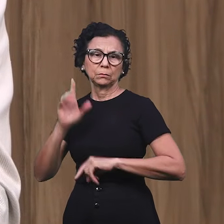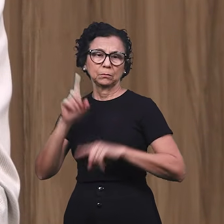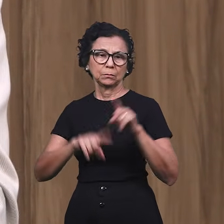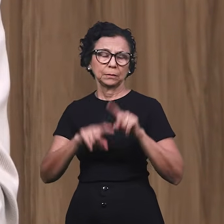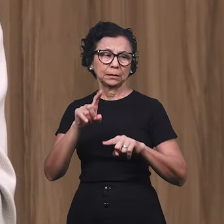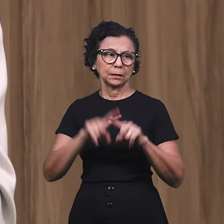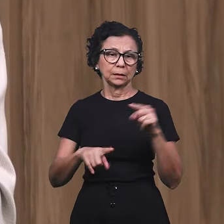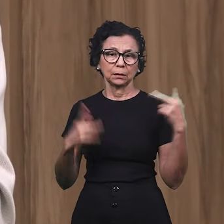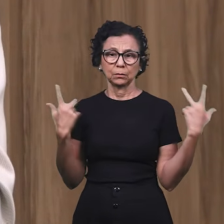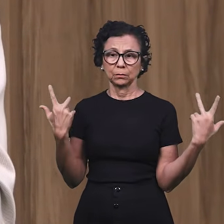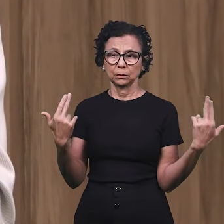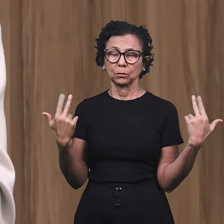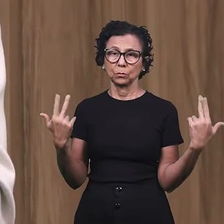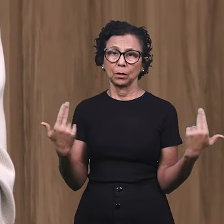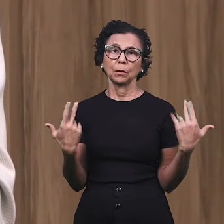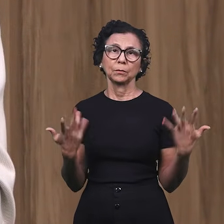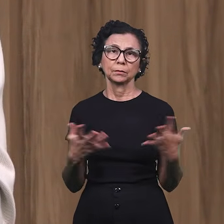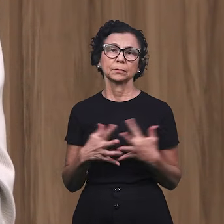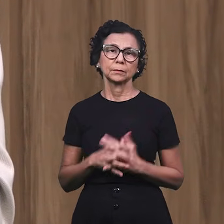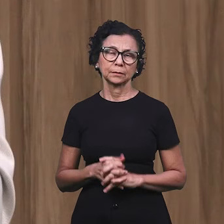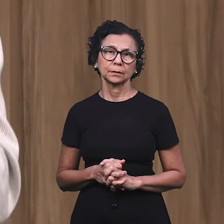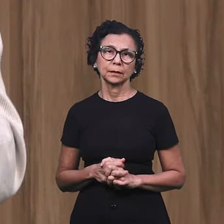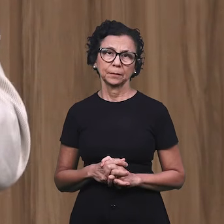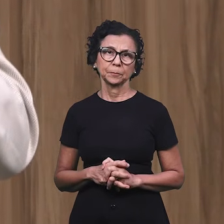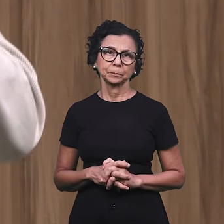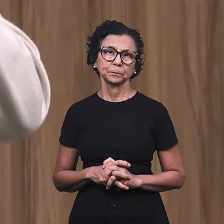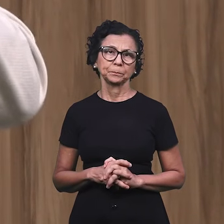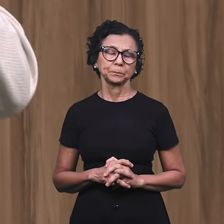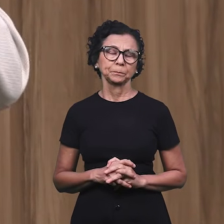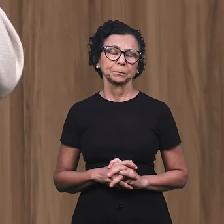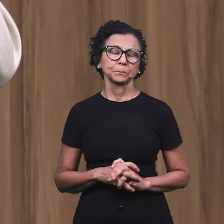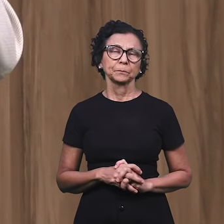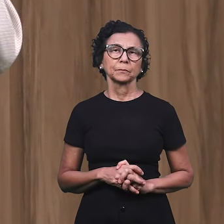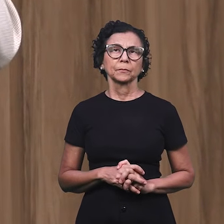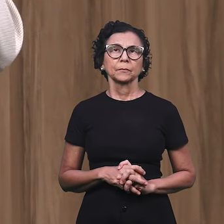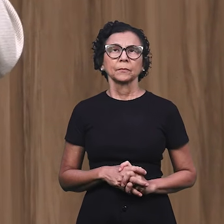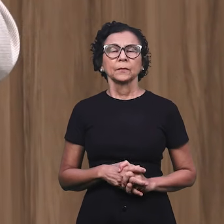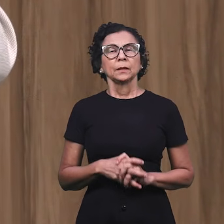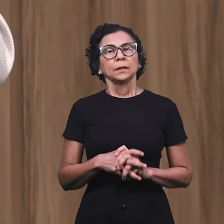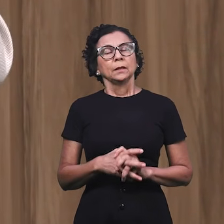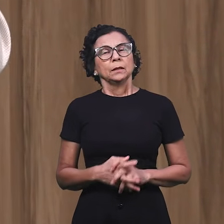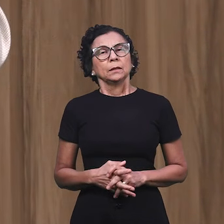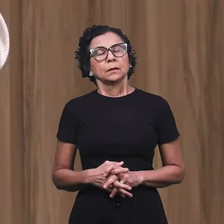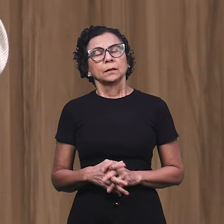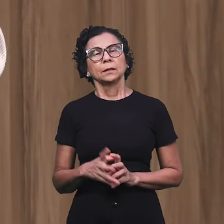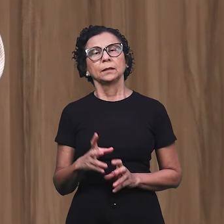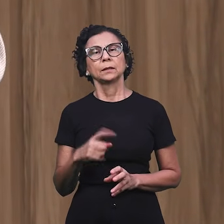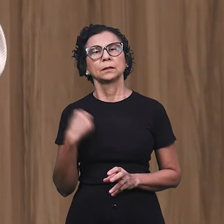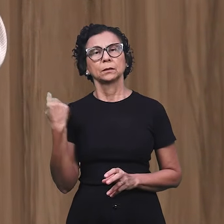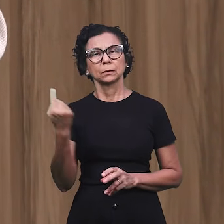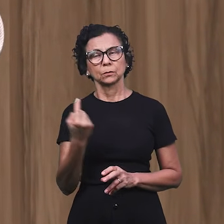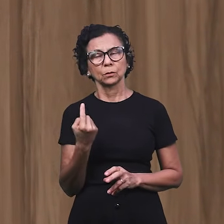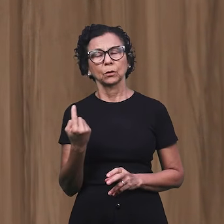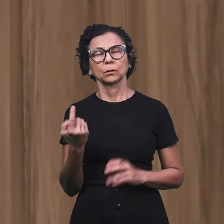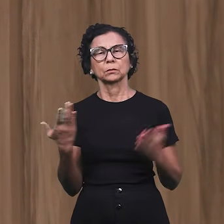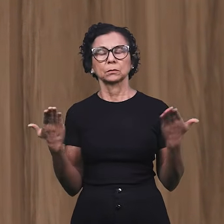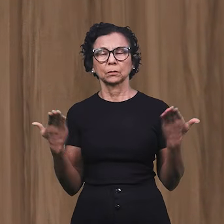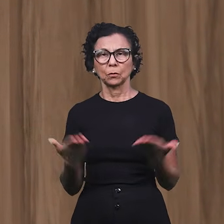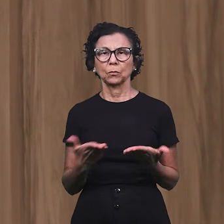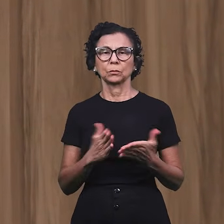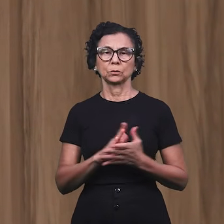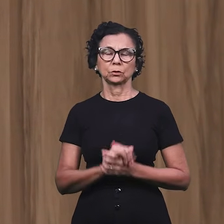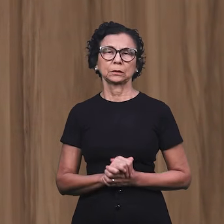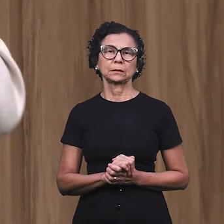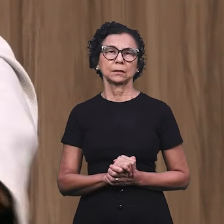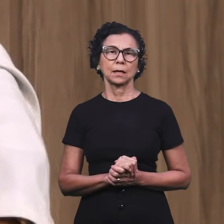material que ele usa para fazer a obra da igreja é o mesmo material que ele usa para fazer uma obra dentro do nosso lar. A palavra, a santidade,